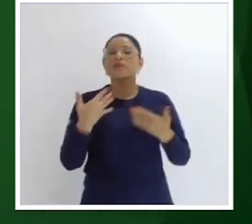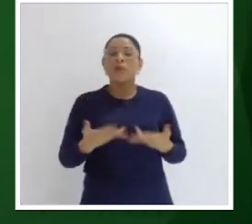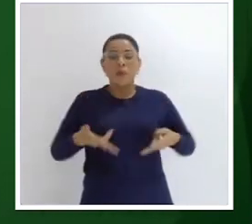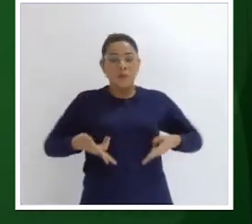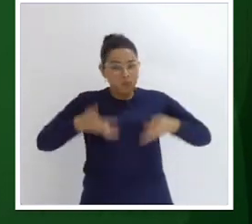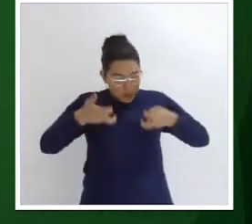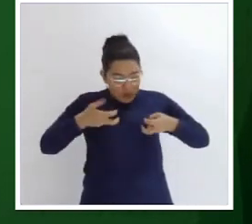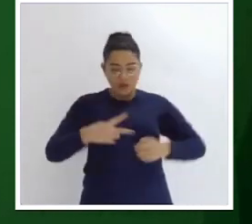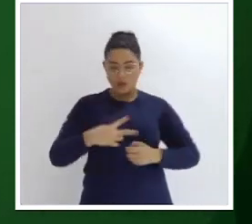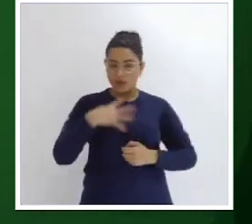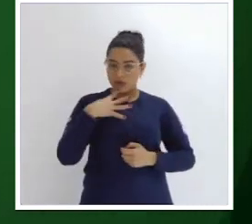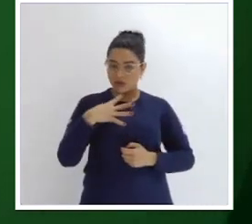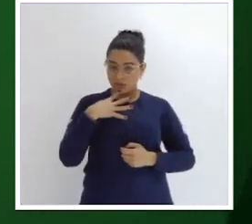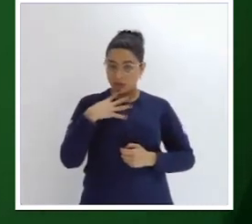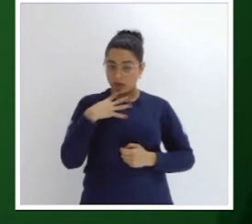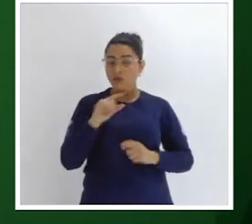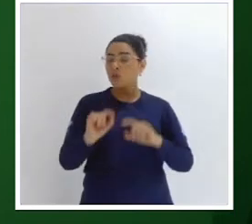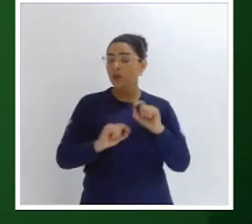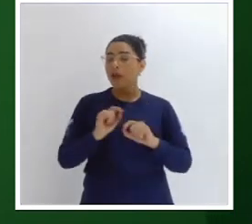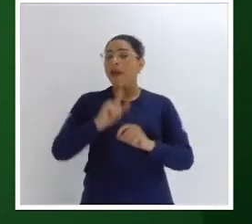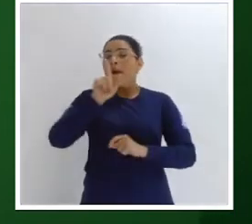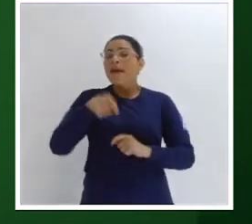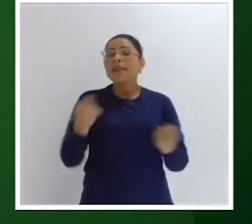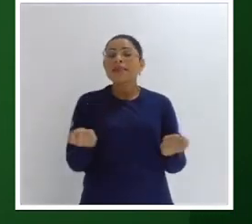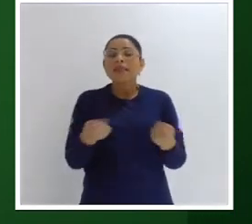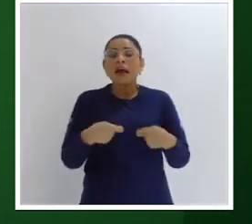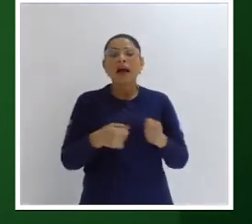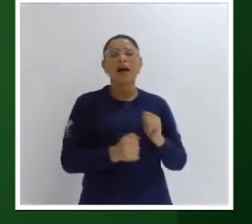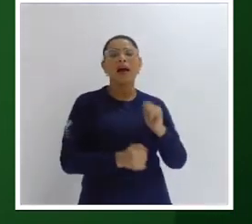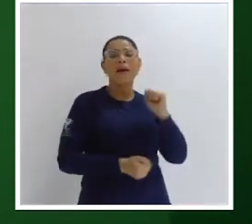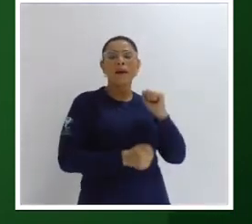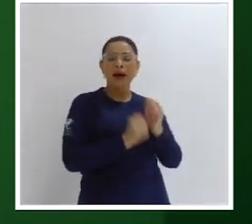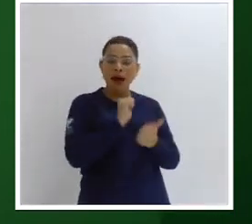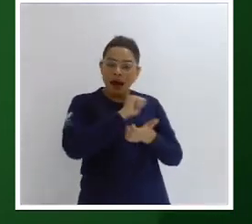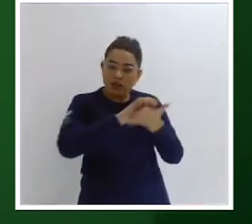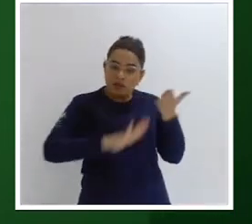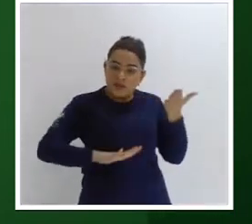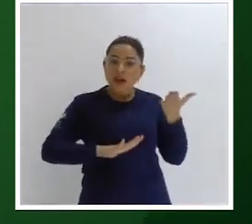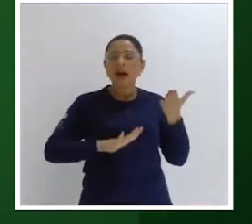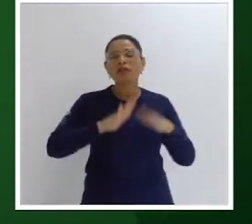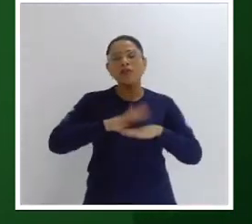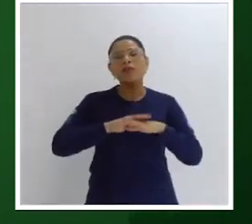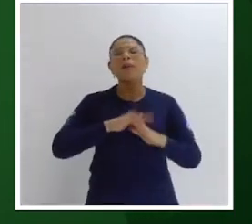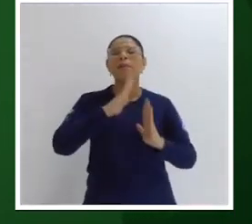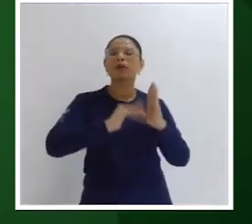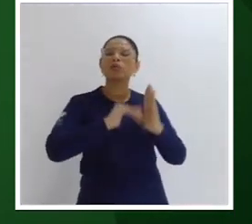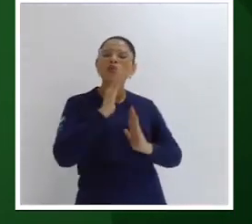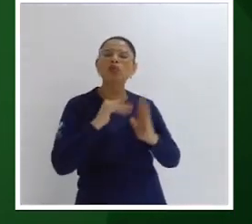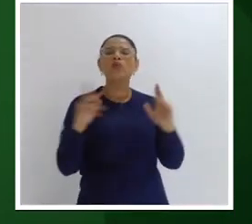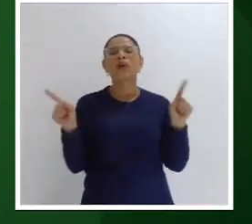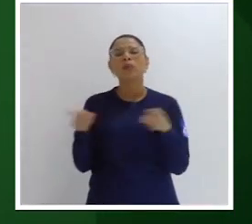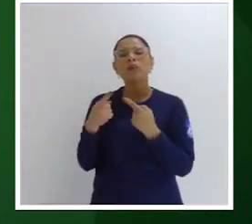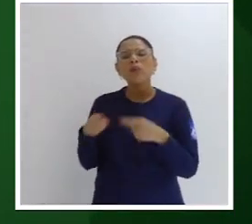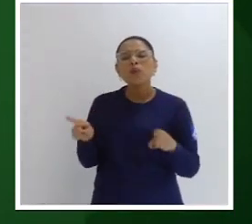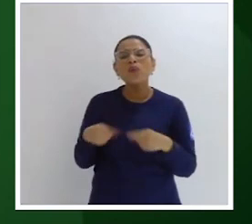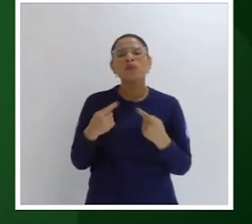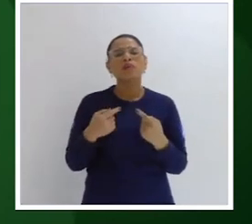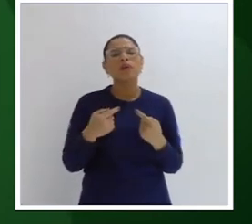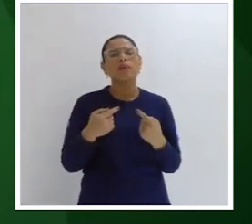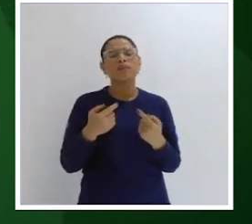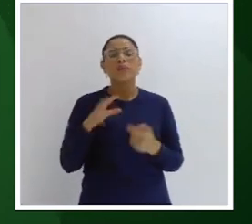autoconhecimento ele se deu através de atividades então eles faziam pinturas músicas e ali